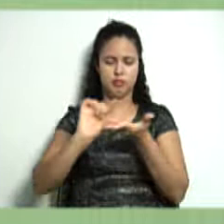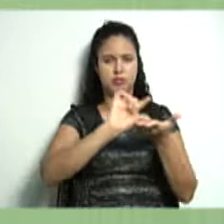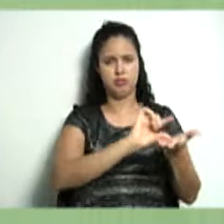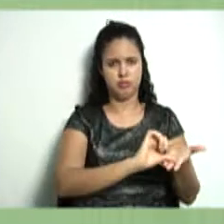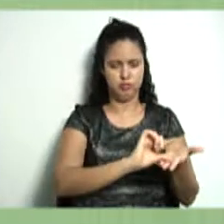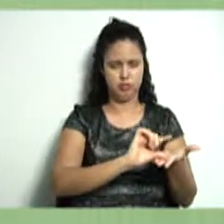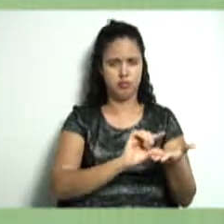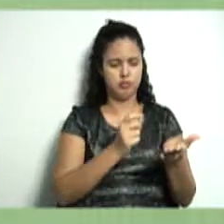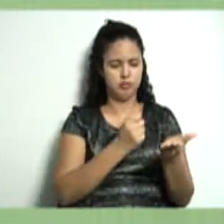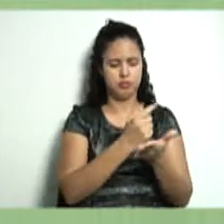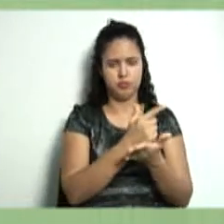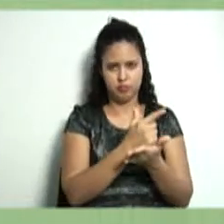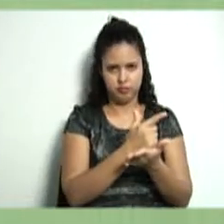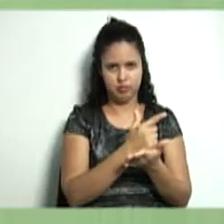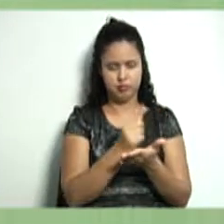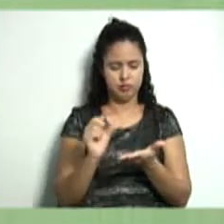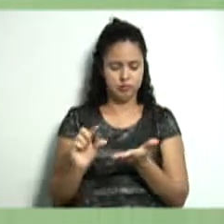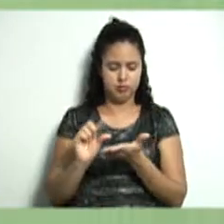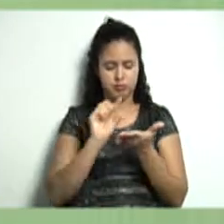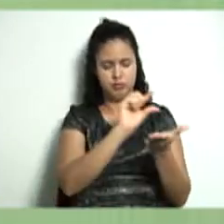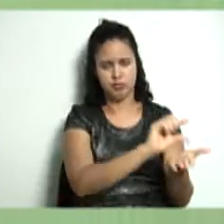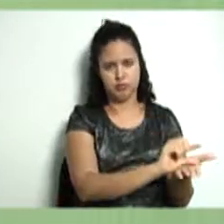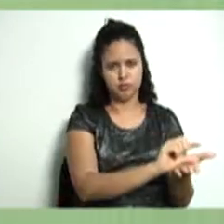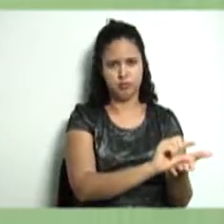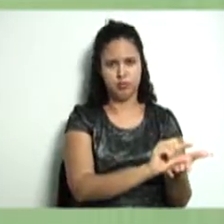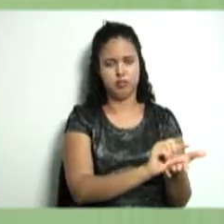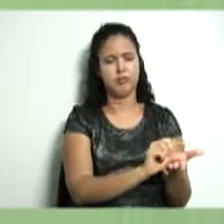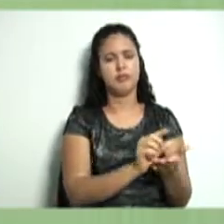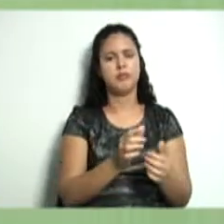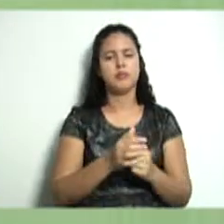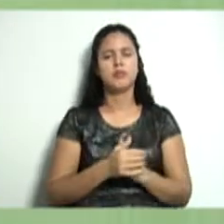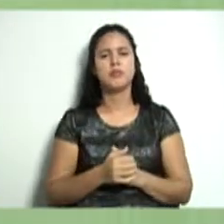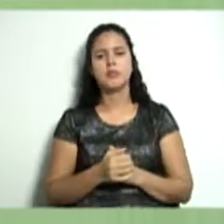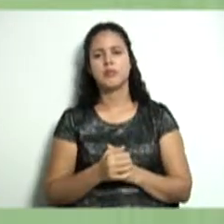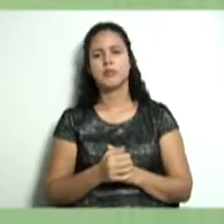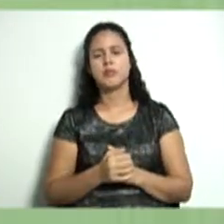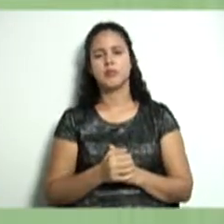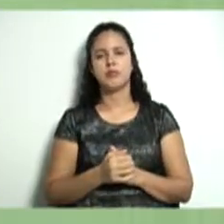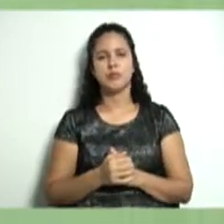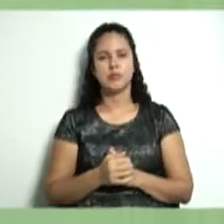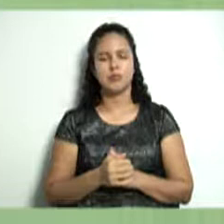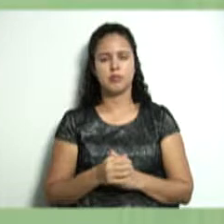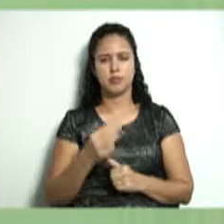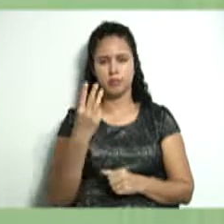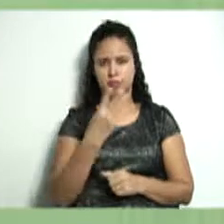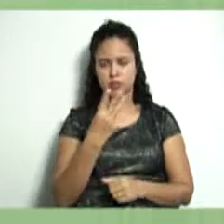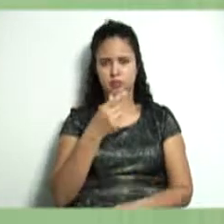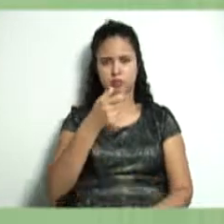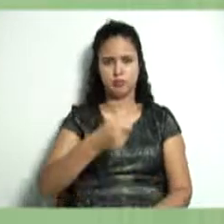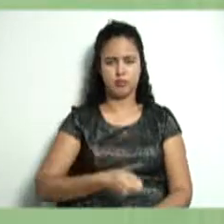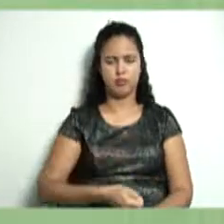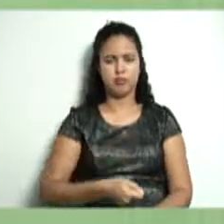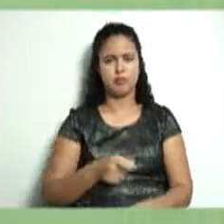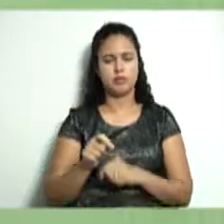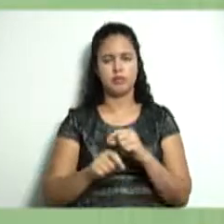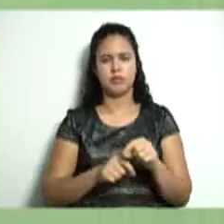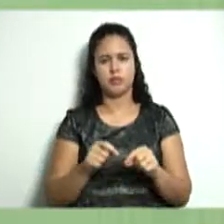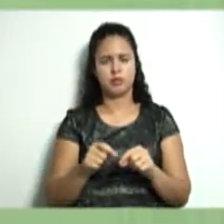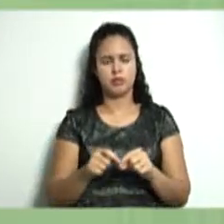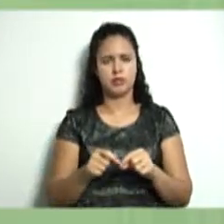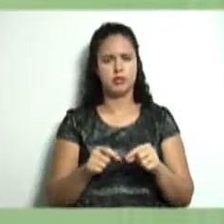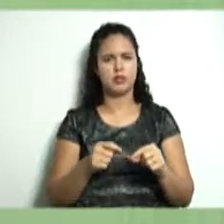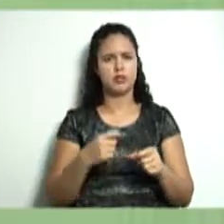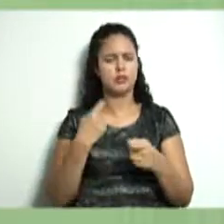do Estatuto, um valor que deve ser pago pelo cooperado. A terceira obrigação seria